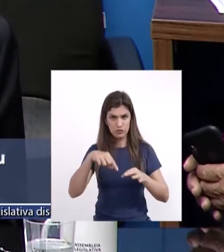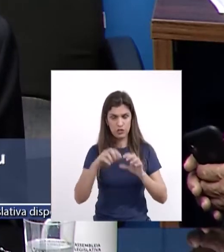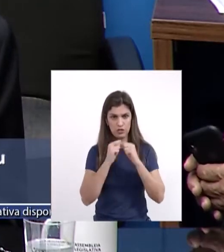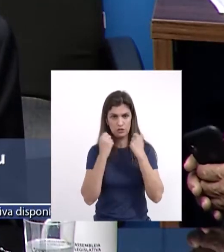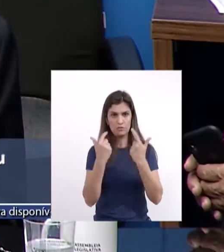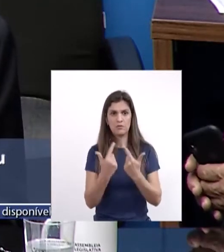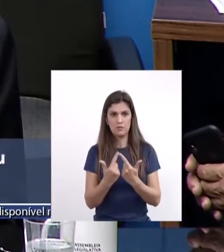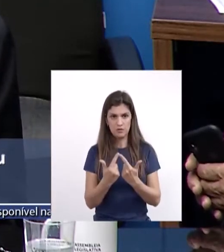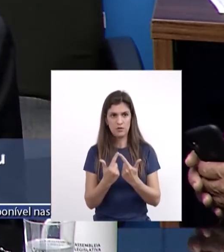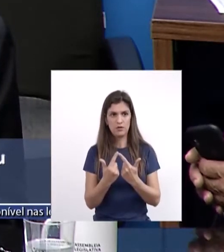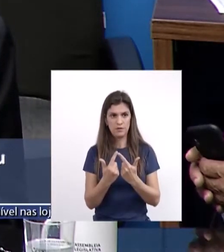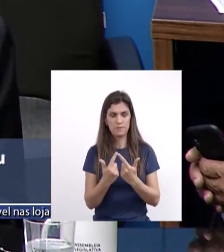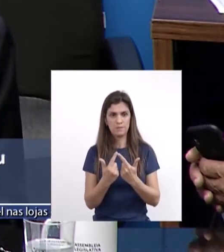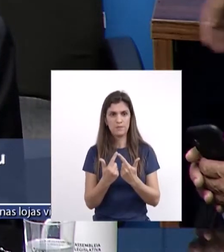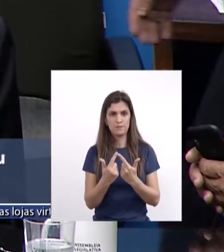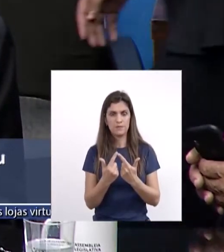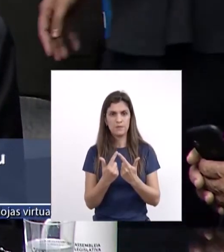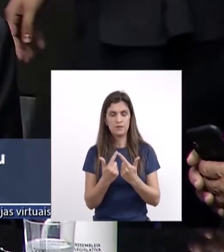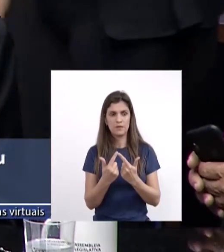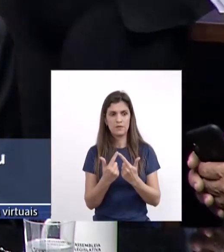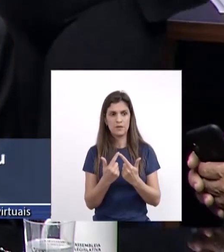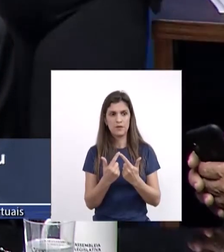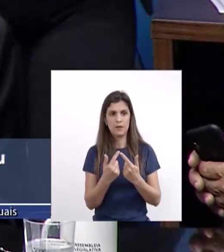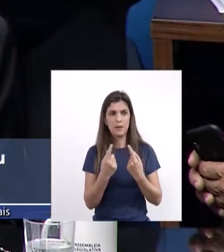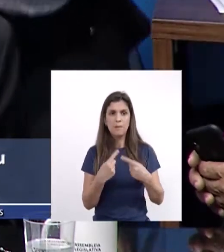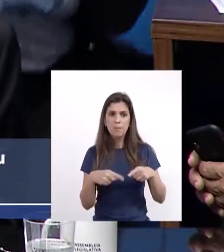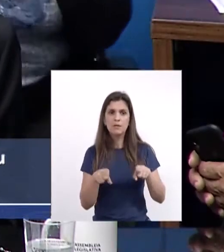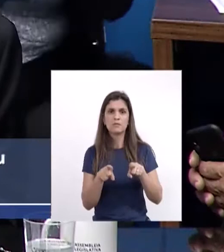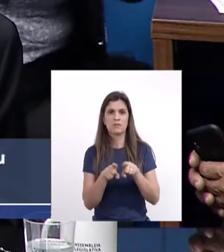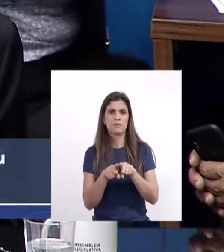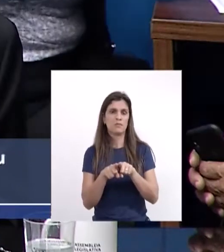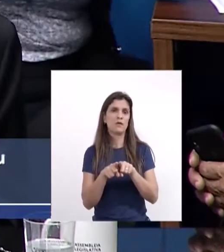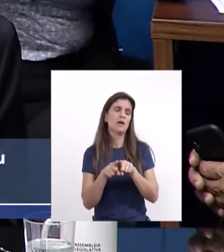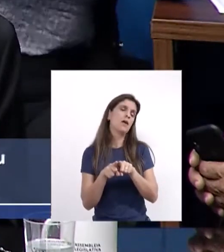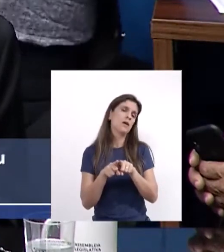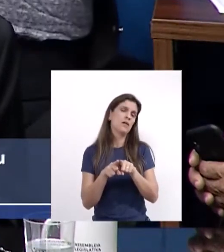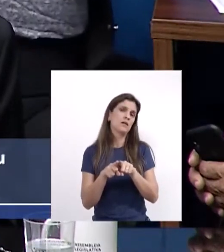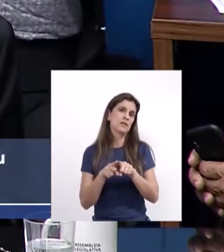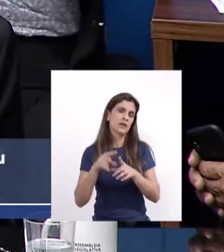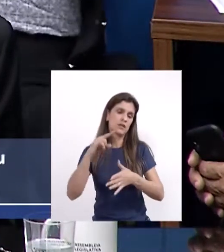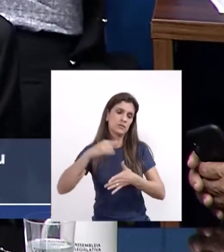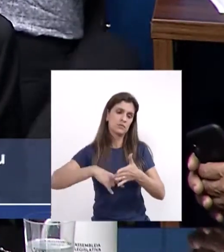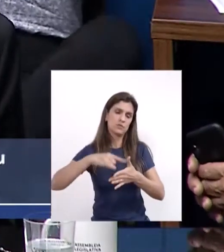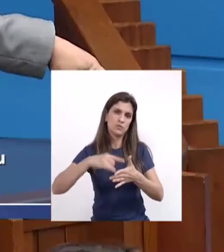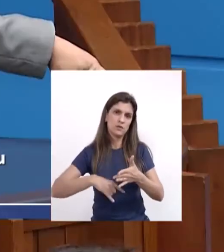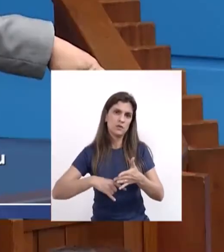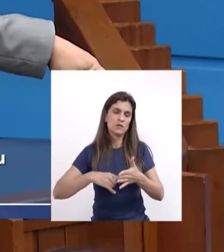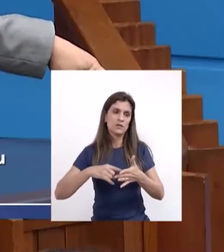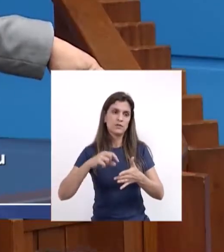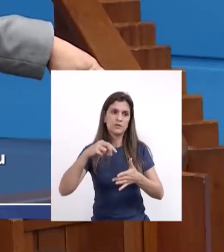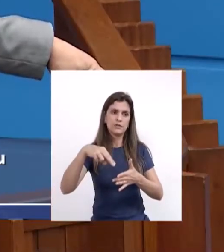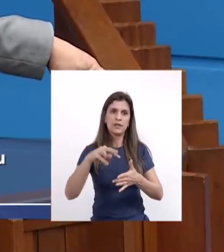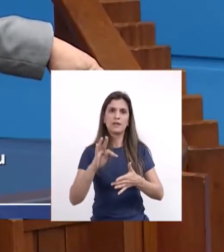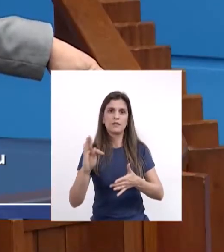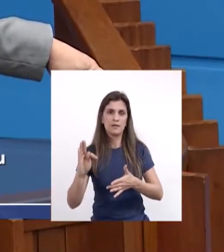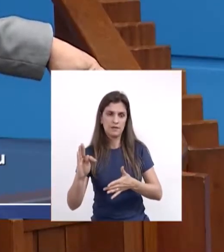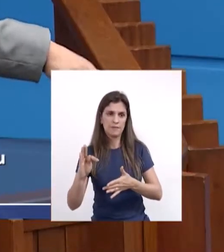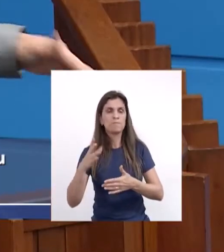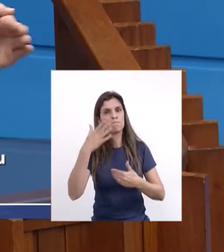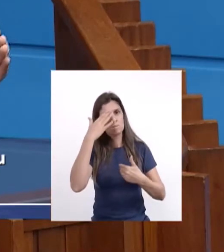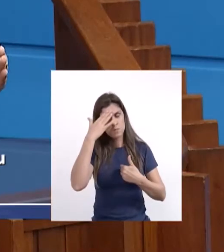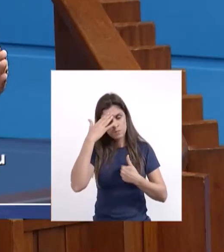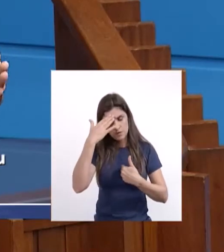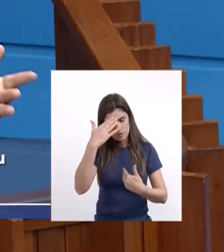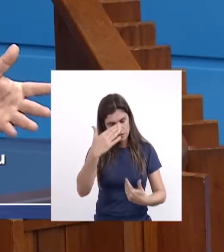curiae nessa ação com a ANTT. Pode contar que nós vamos participar. Eu agradeço, senhor presidente,